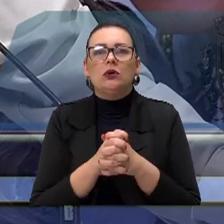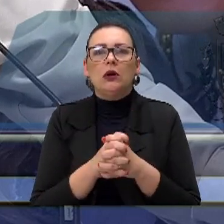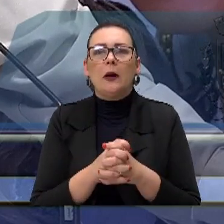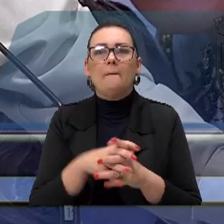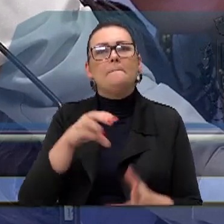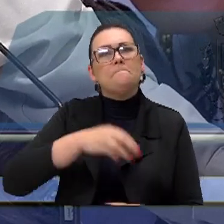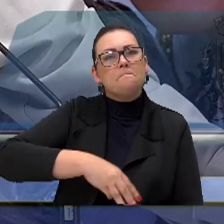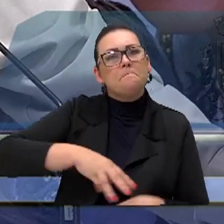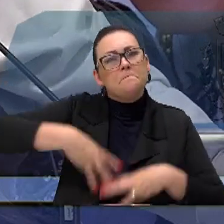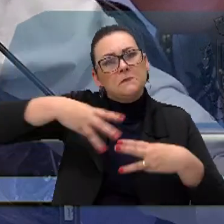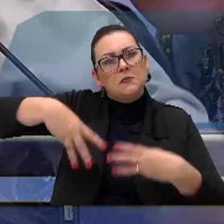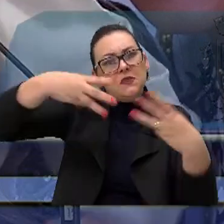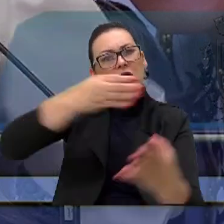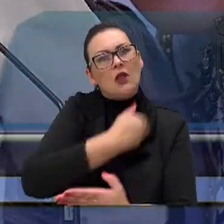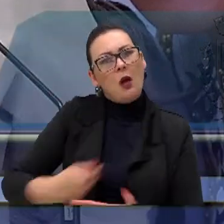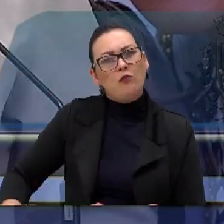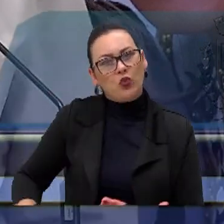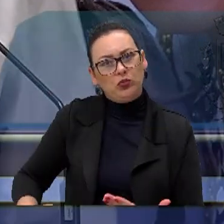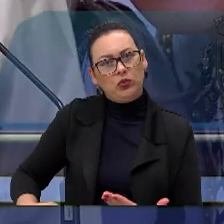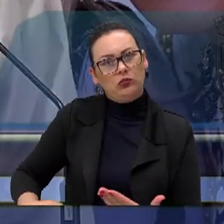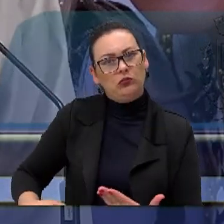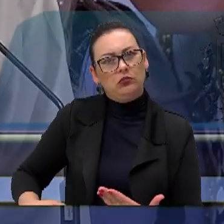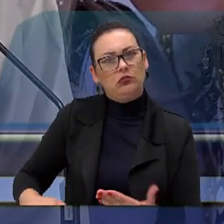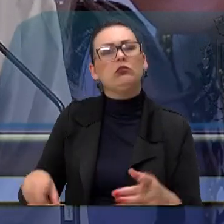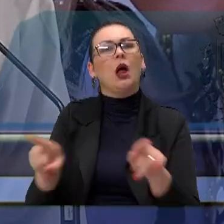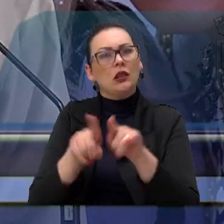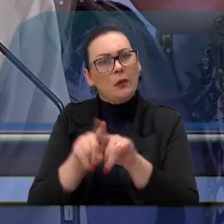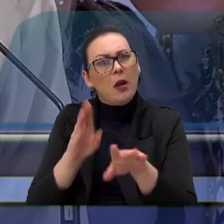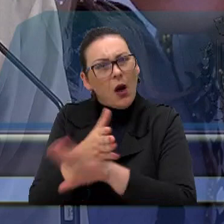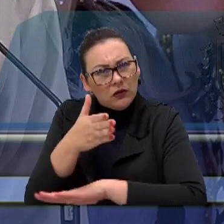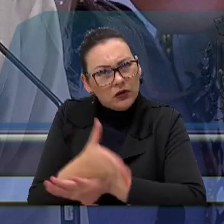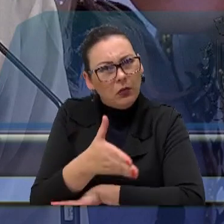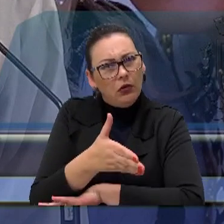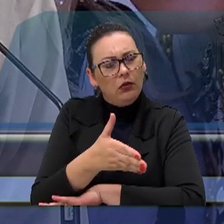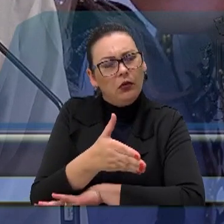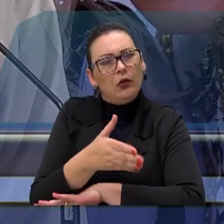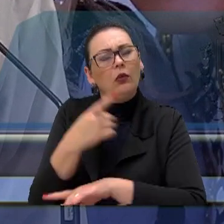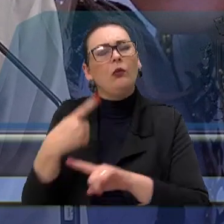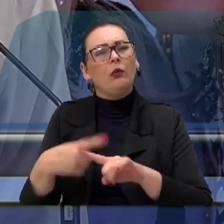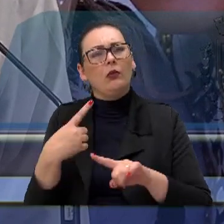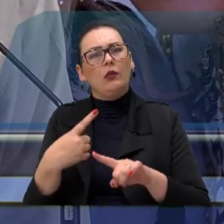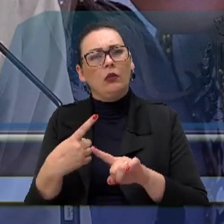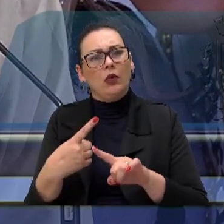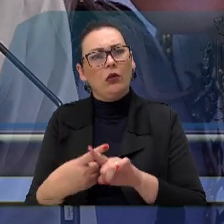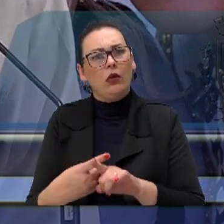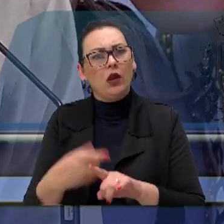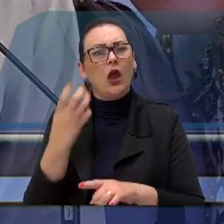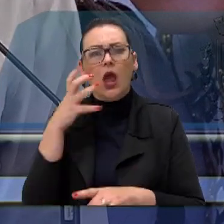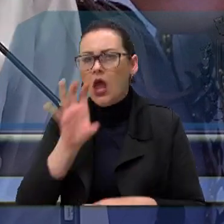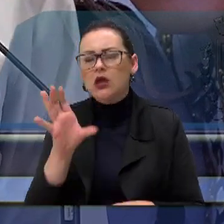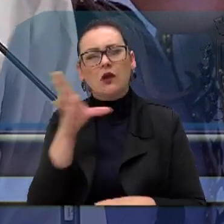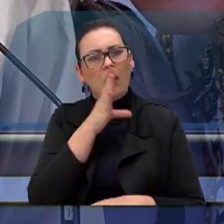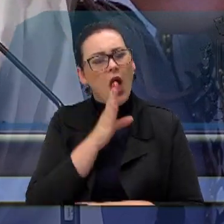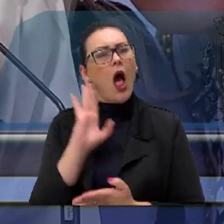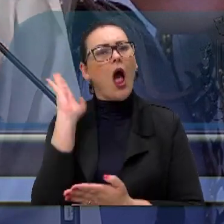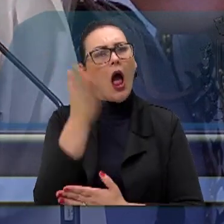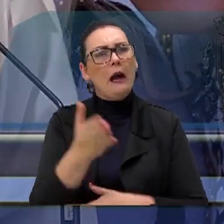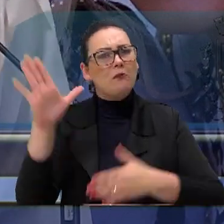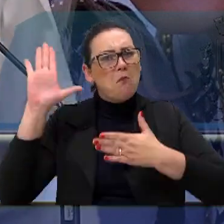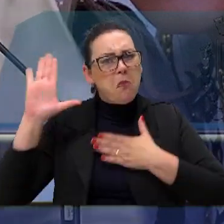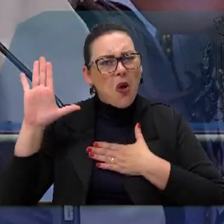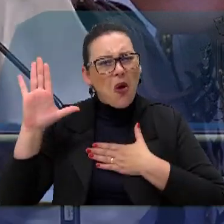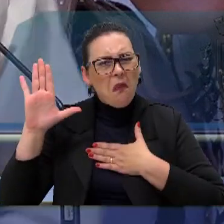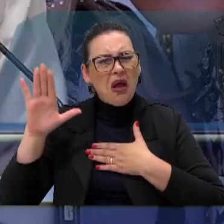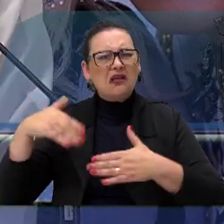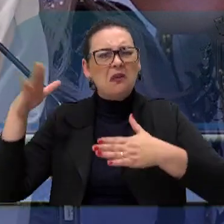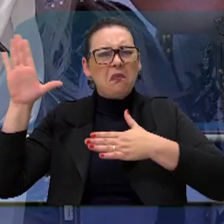para o Ministério Público também entrar nessa questão, para que de uma vez por todas, e agora promessa o que